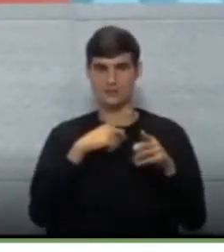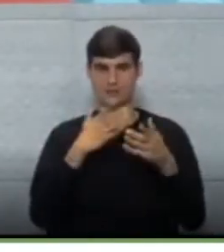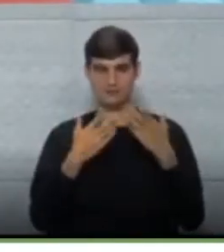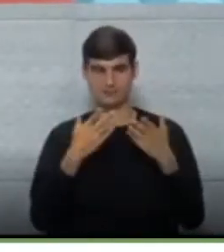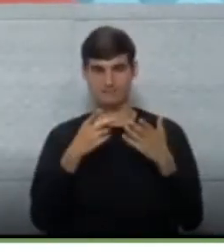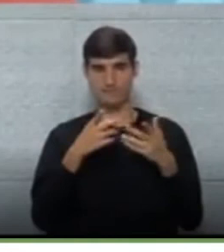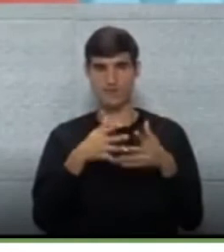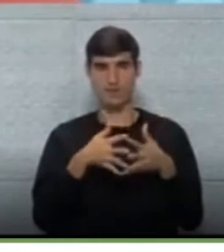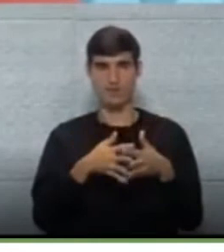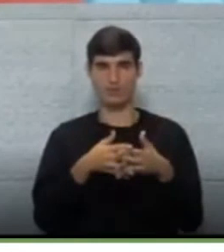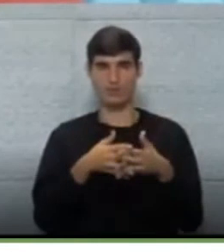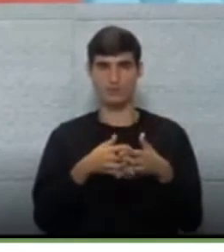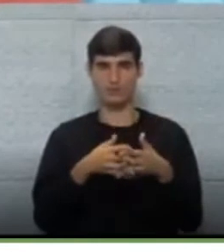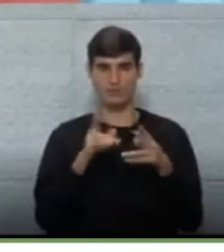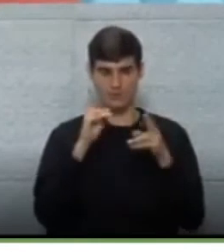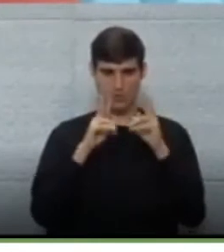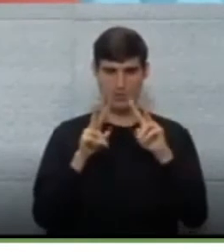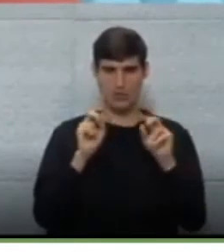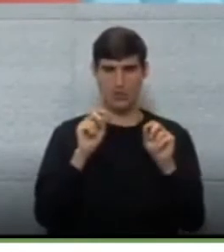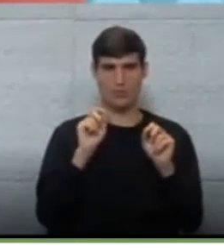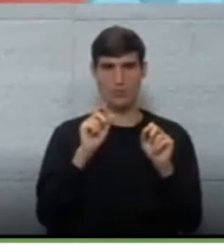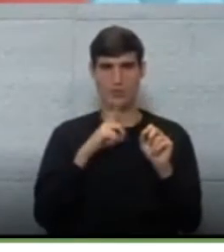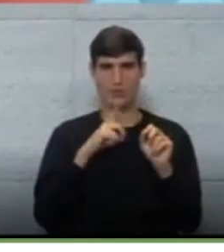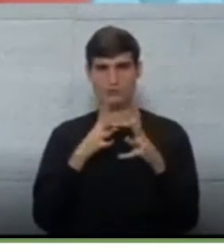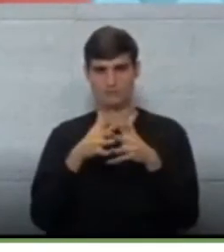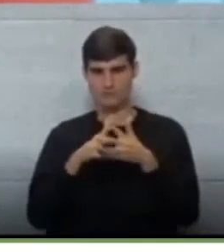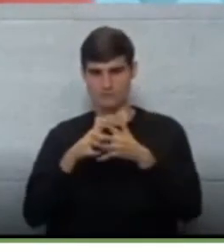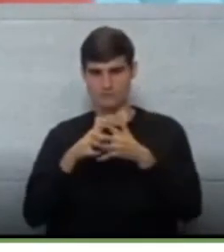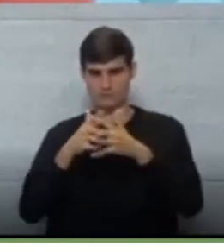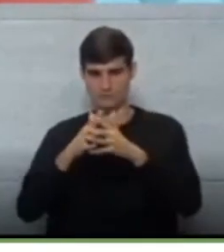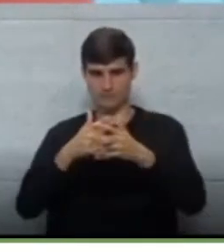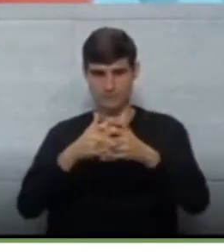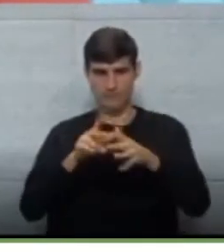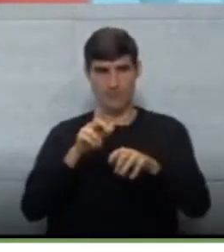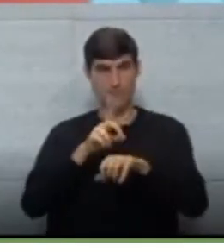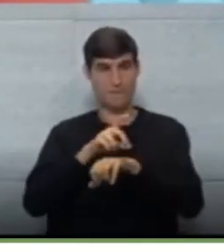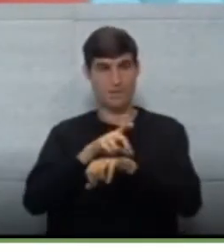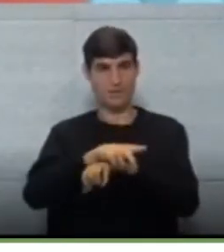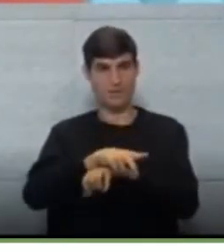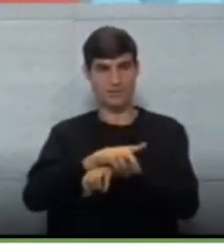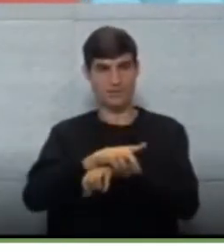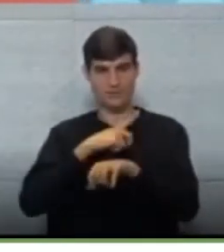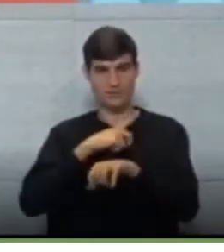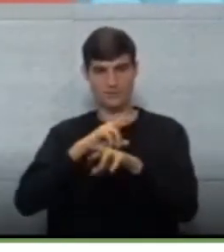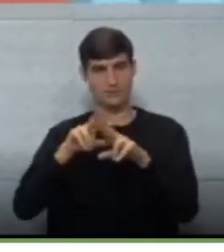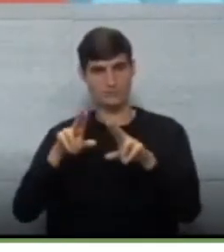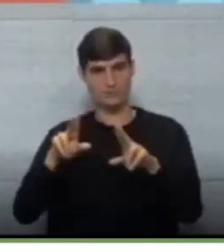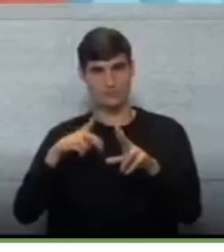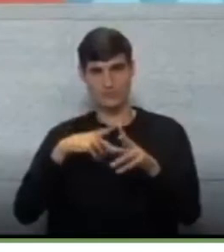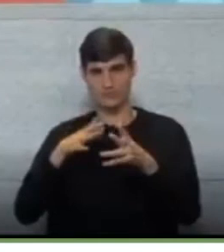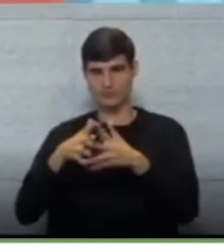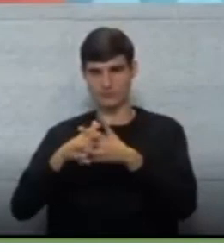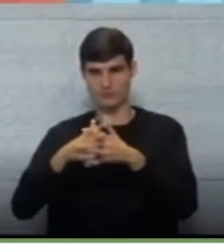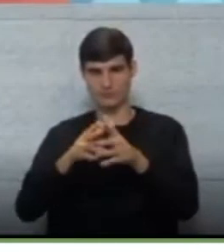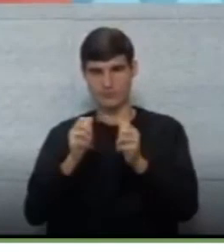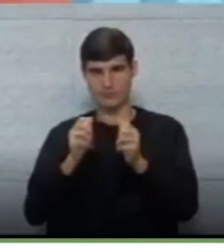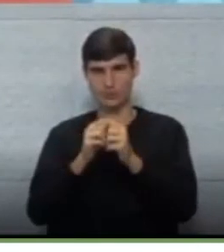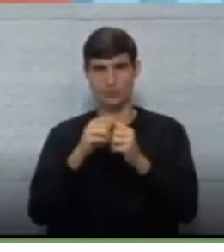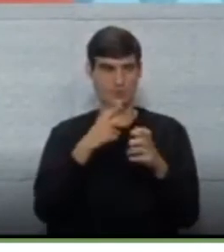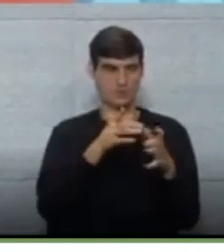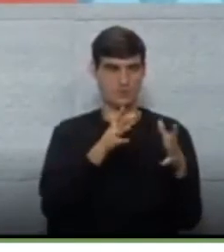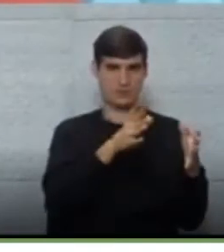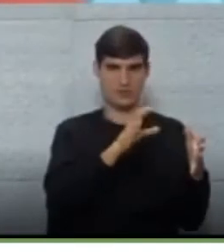deles visualmente? O streptococcus ele é uma cadeia de bactérias, ele geralmente forma cadeias longas. E o estafilococcus